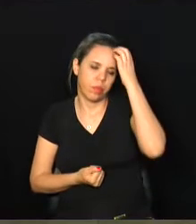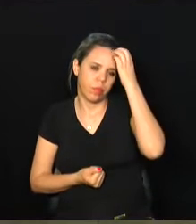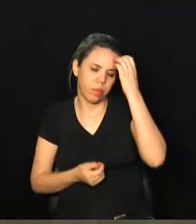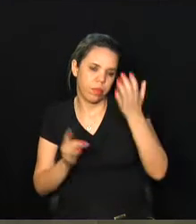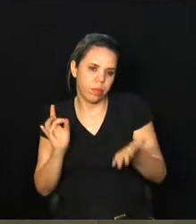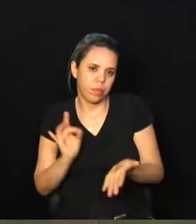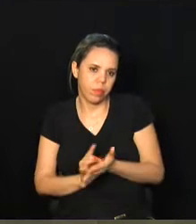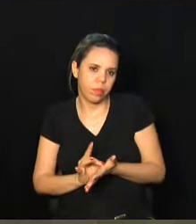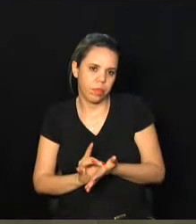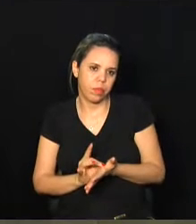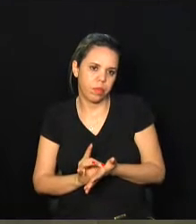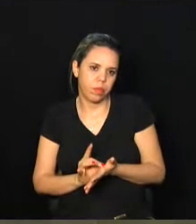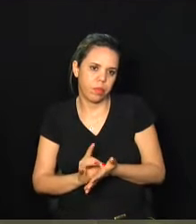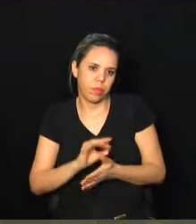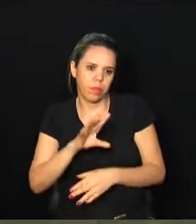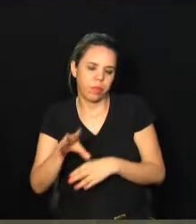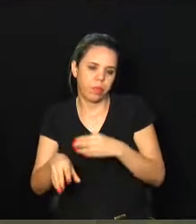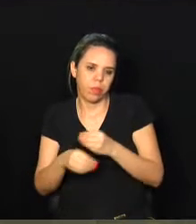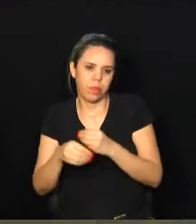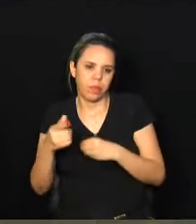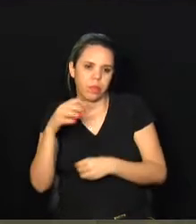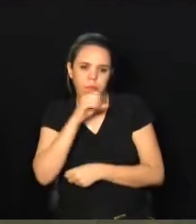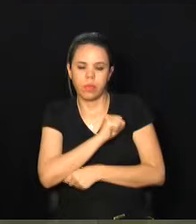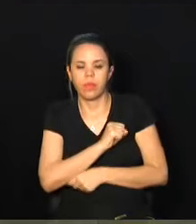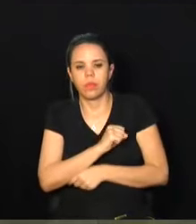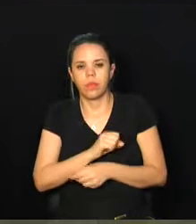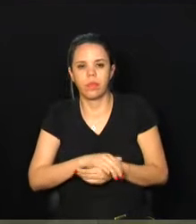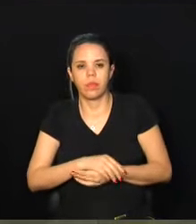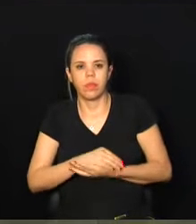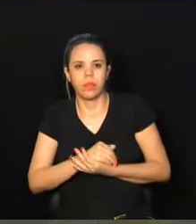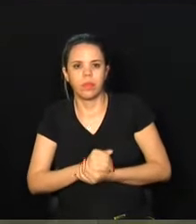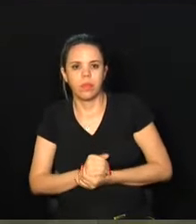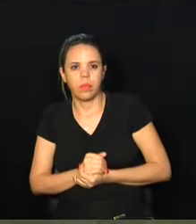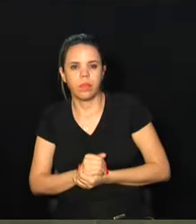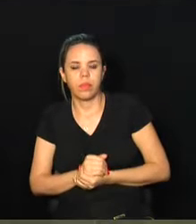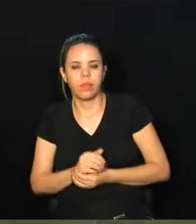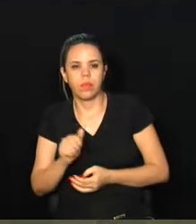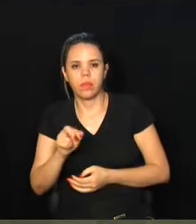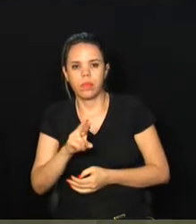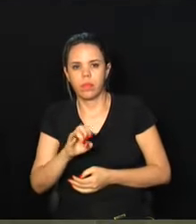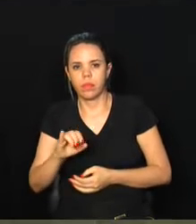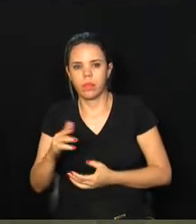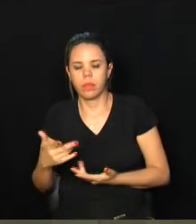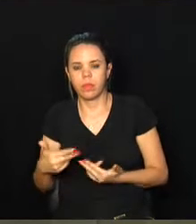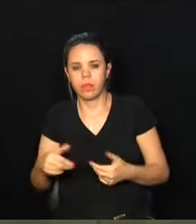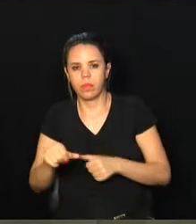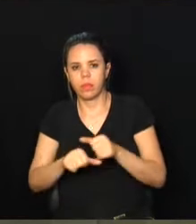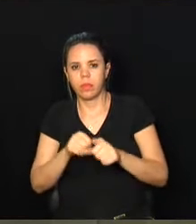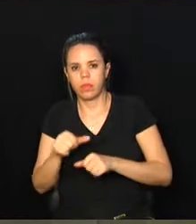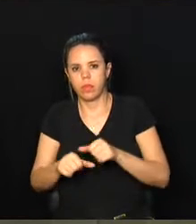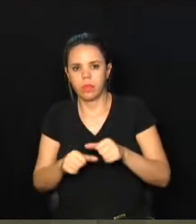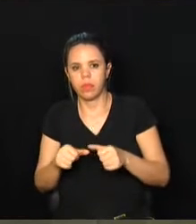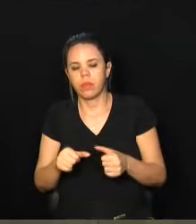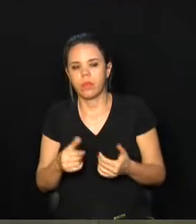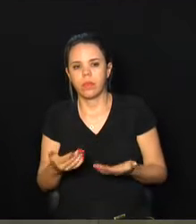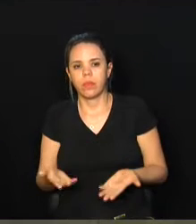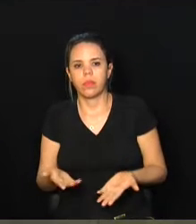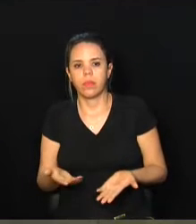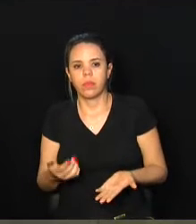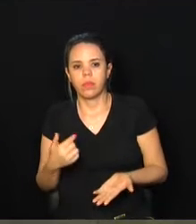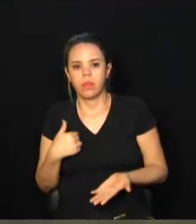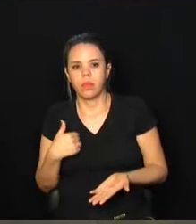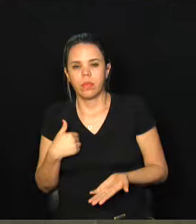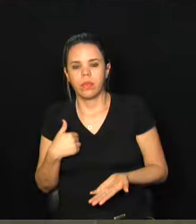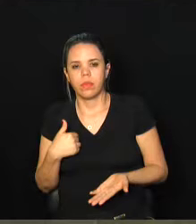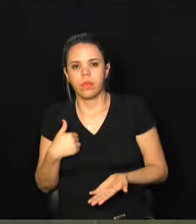isso realmente seja implementado o mais rápido possível. E o ARI, né? Essas alterações no ARI,